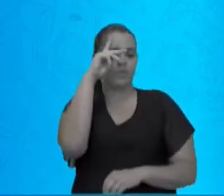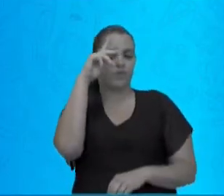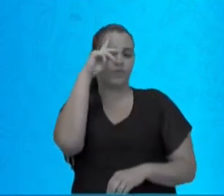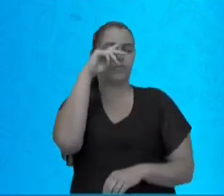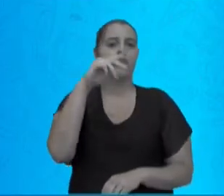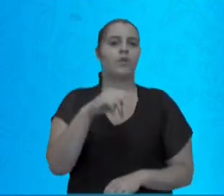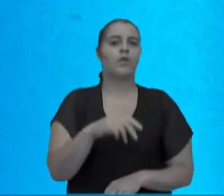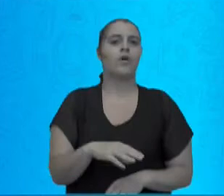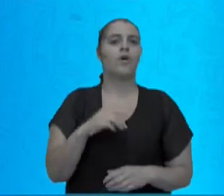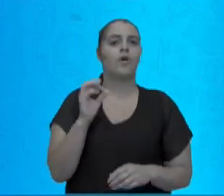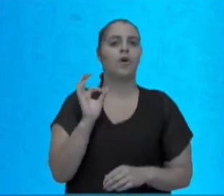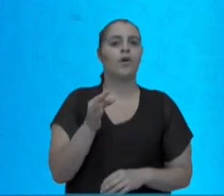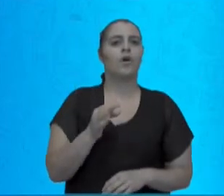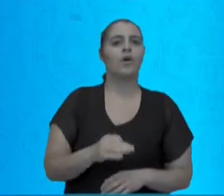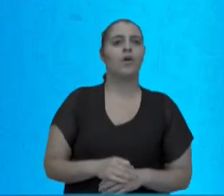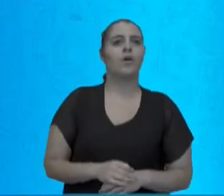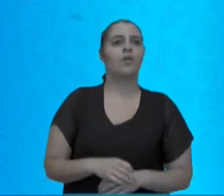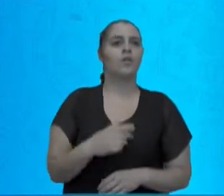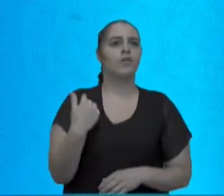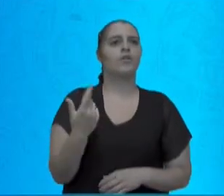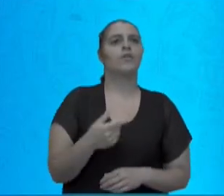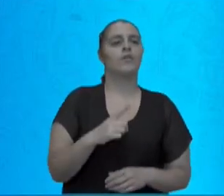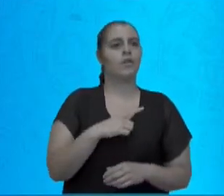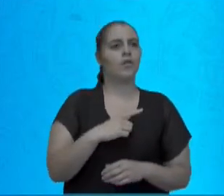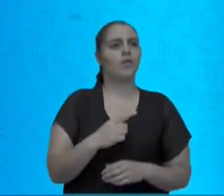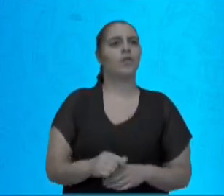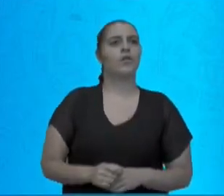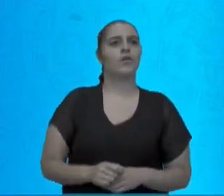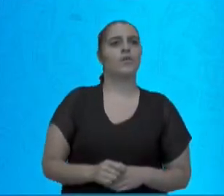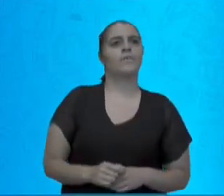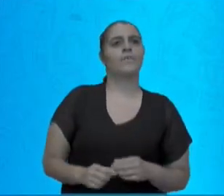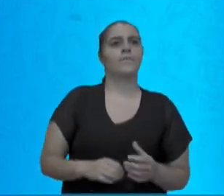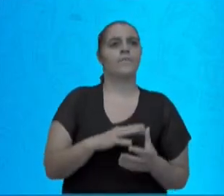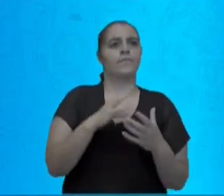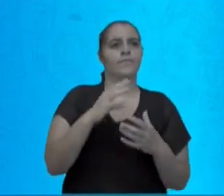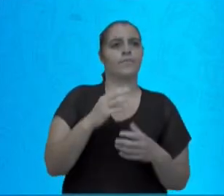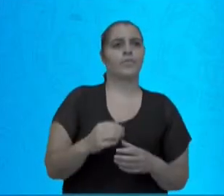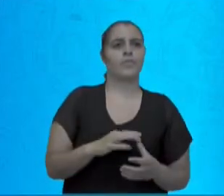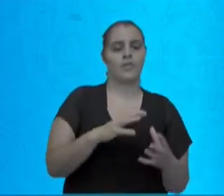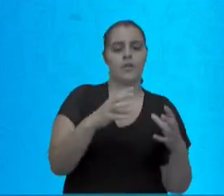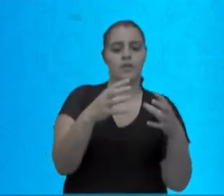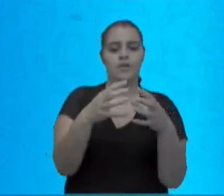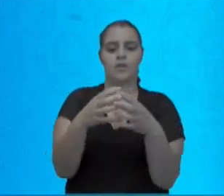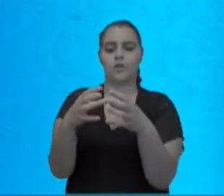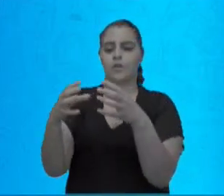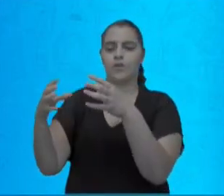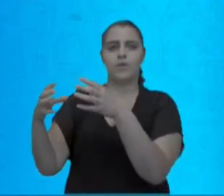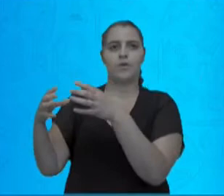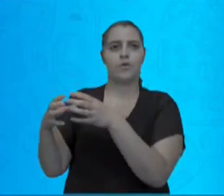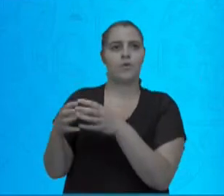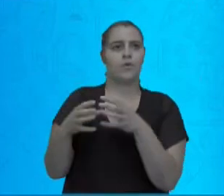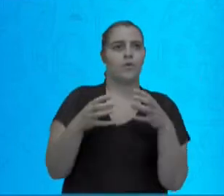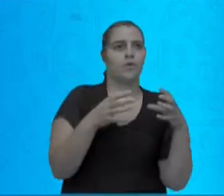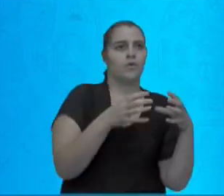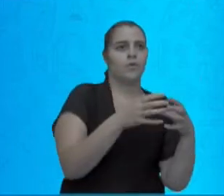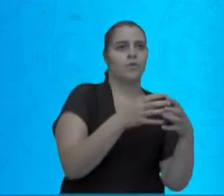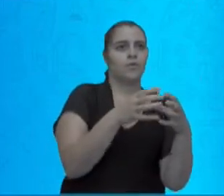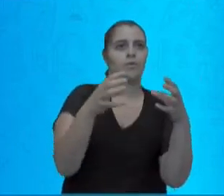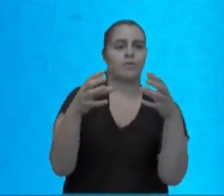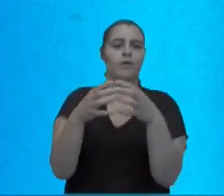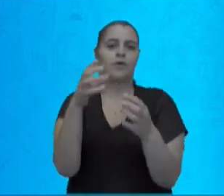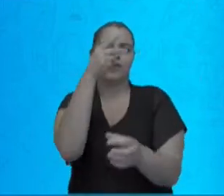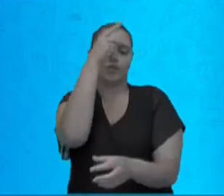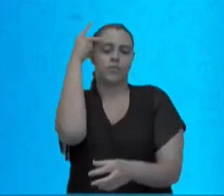história. Ok? Nós temos também o Estado-nação, que é